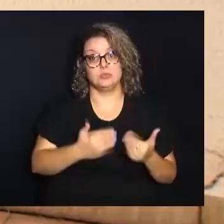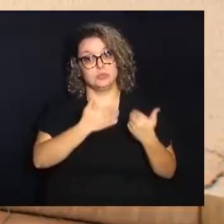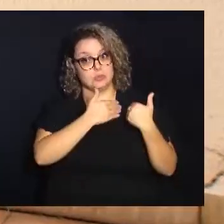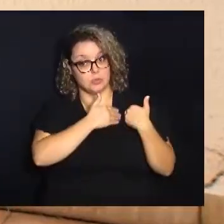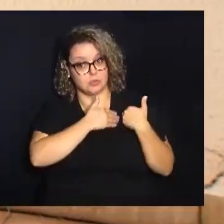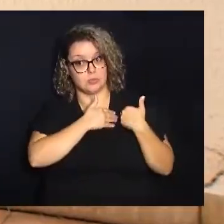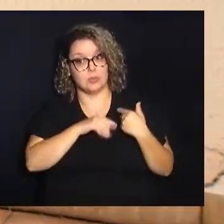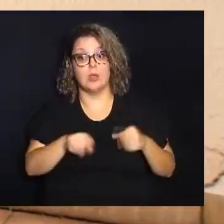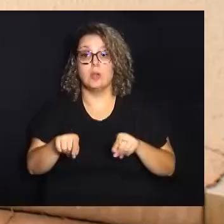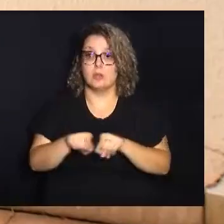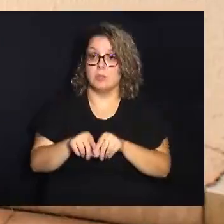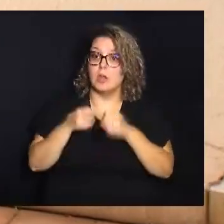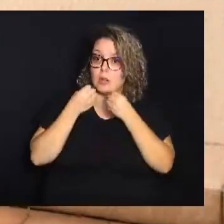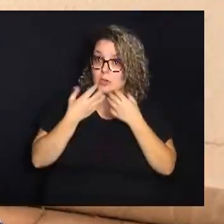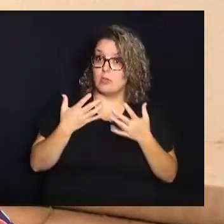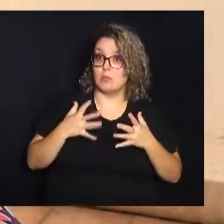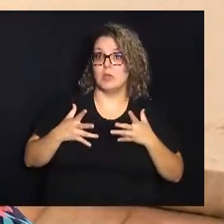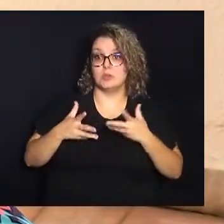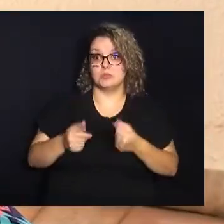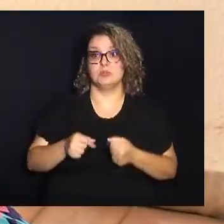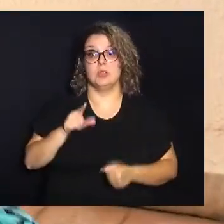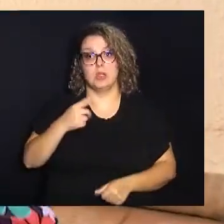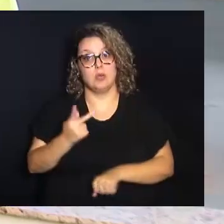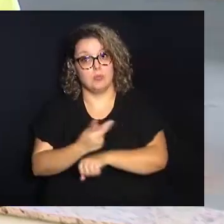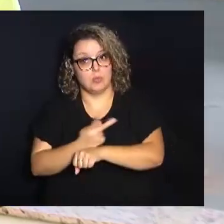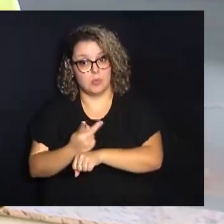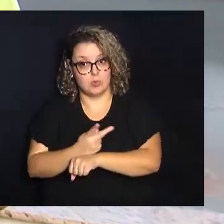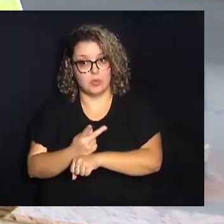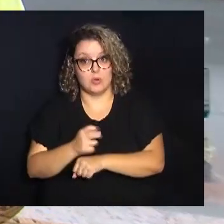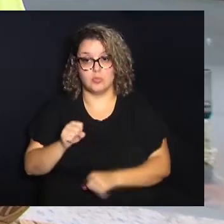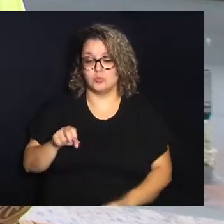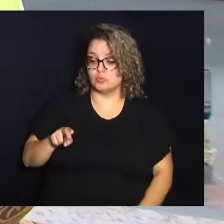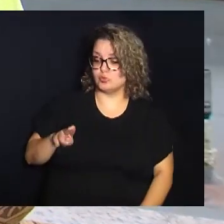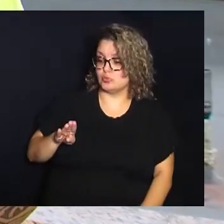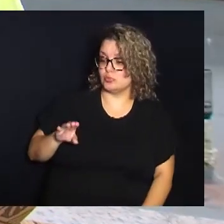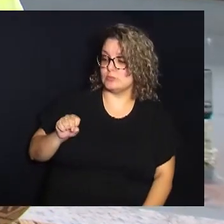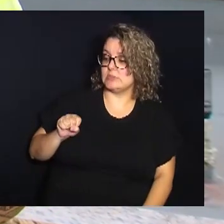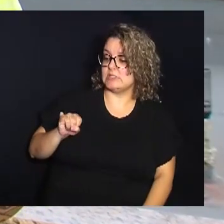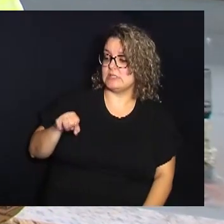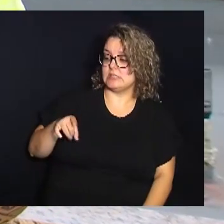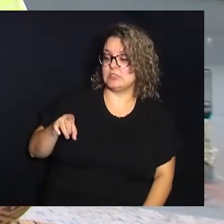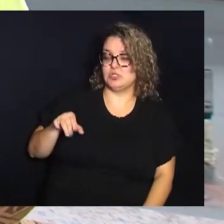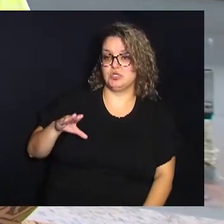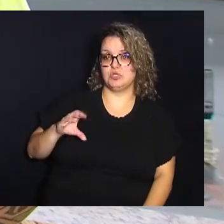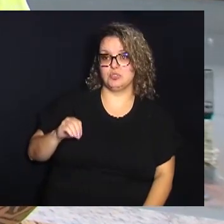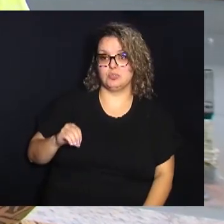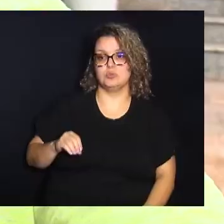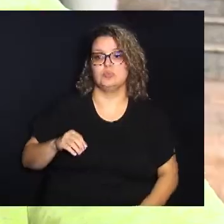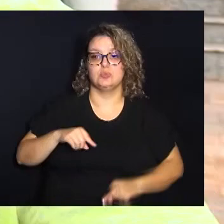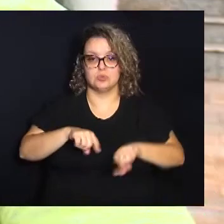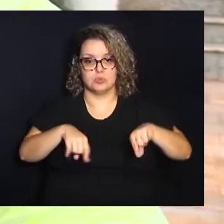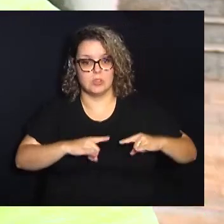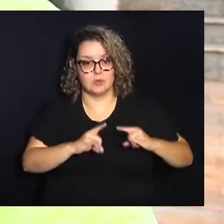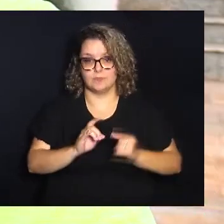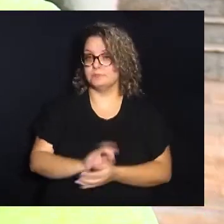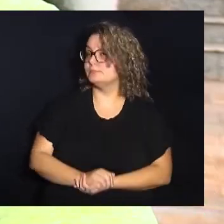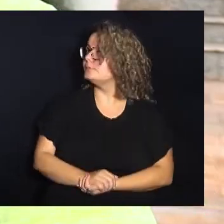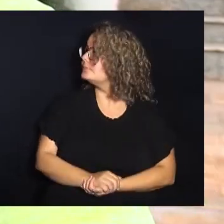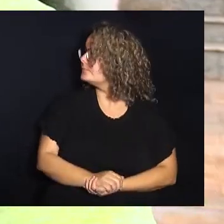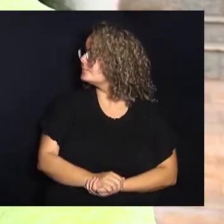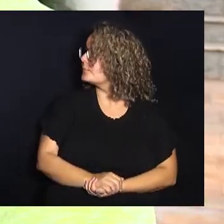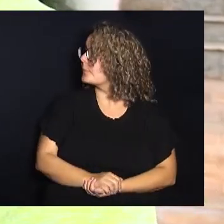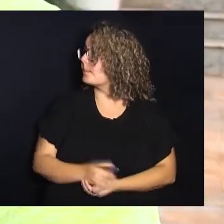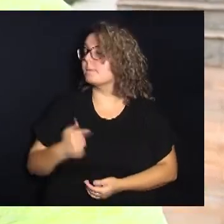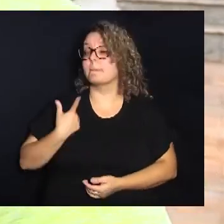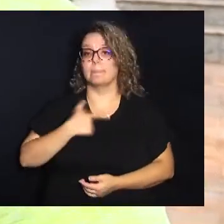direitos dos tutores quanto o bem-estar coletivo é o que procura fazer o subsíndico desse Condomínio apesar do do do